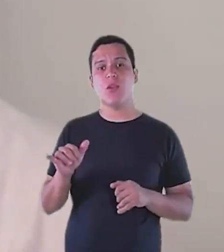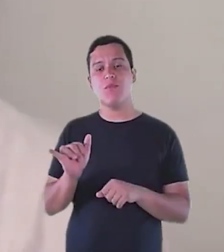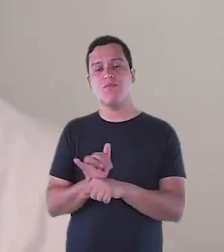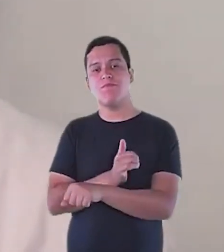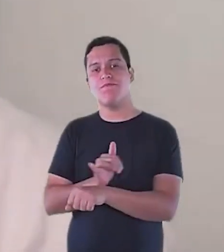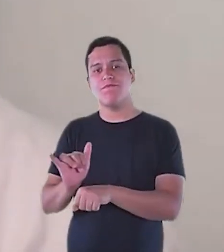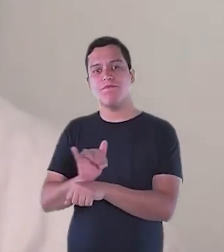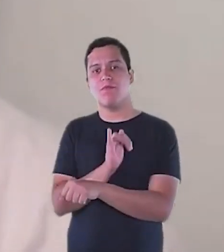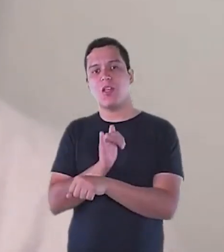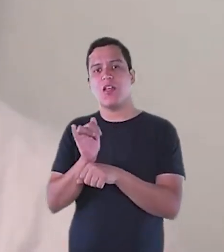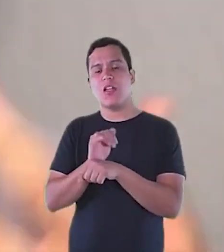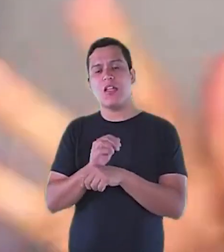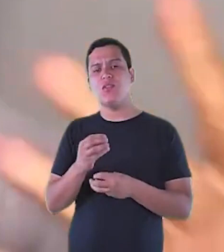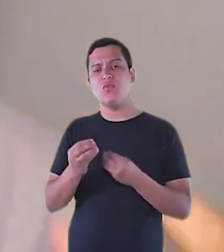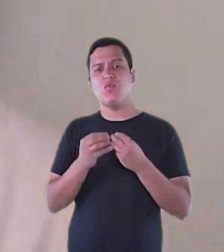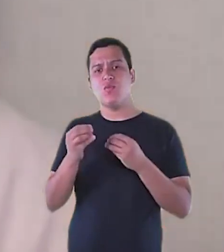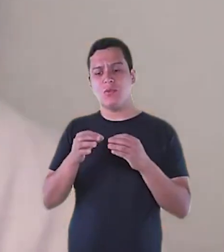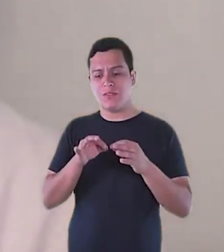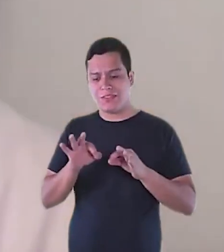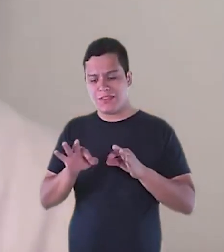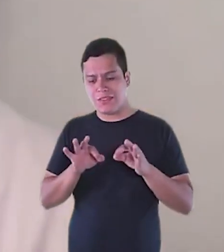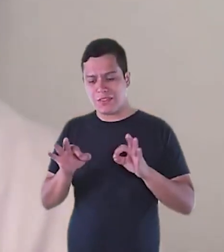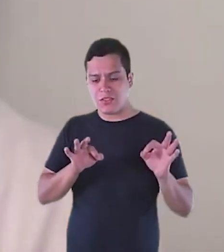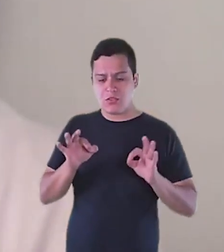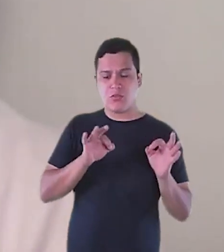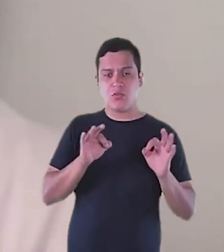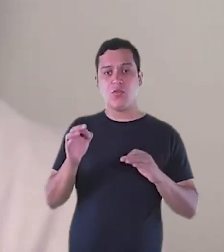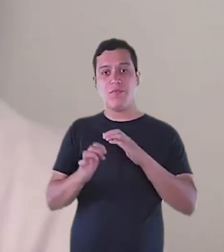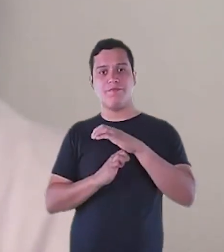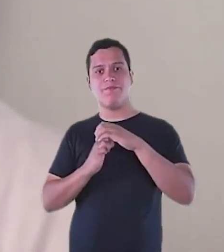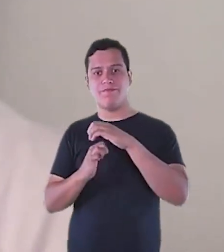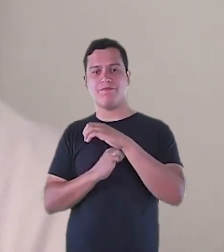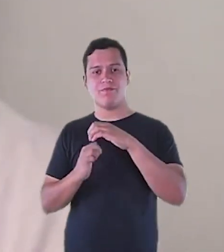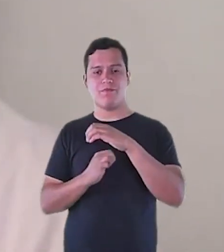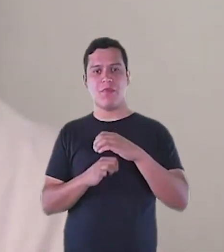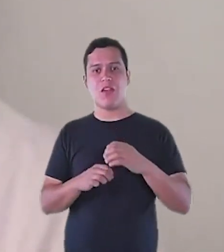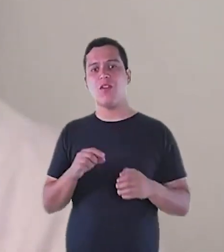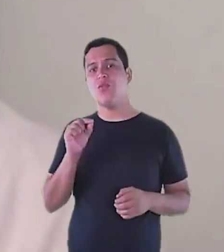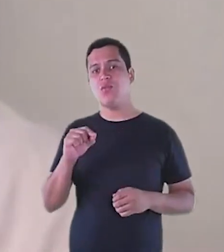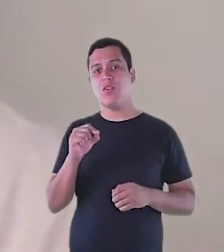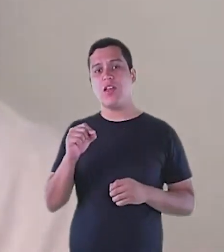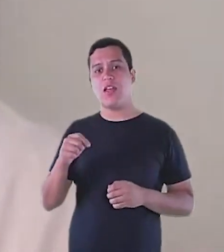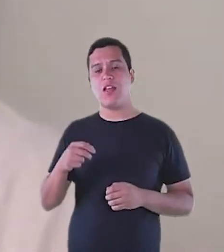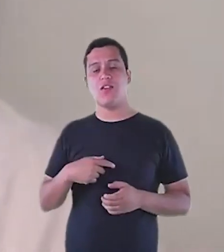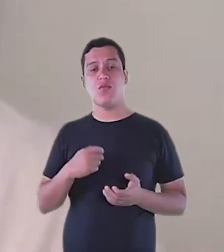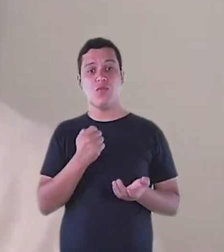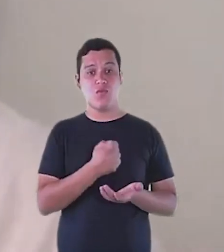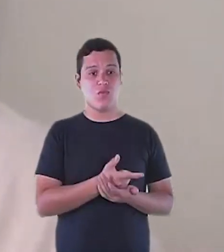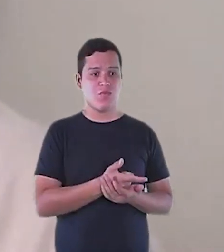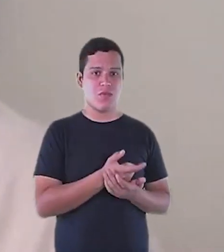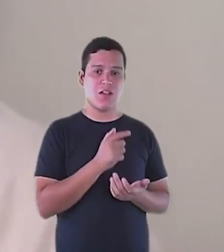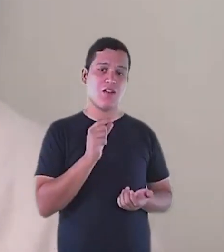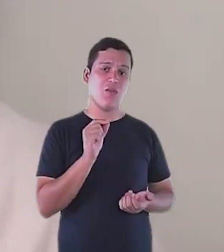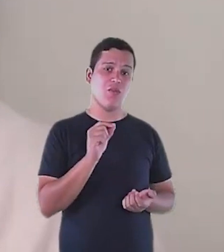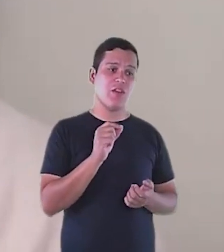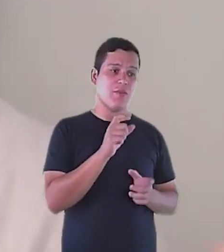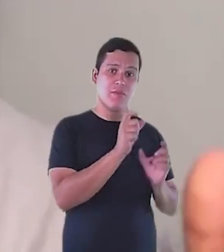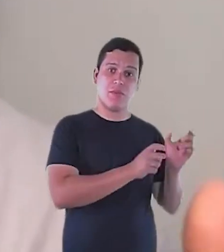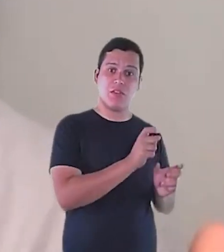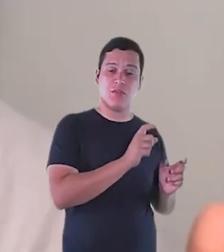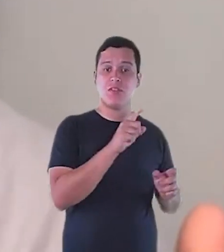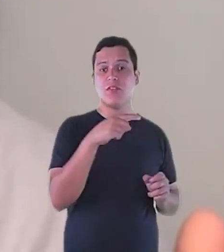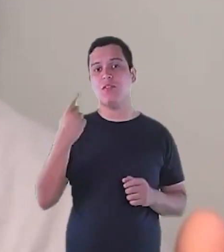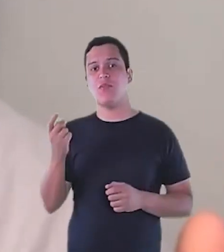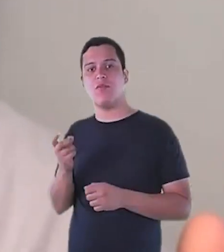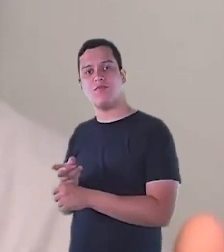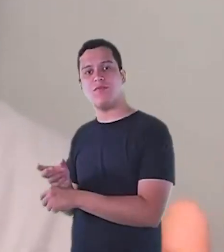séculos seguintes o negócio mais importante no hemisfério ocidental, que era comprar e vender gente, como se fosse mercadoria. E o